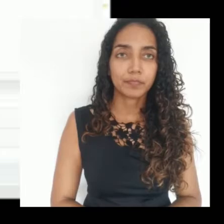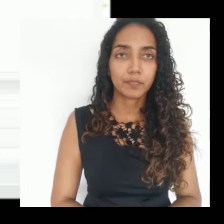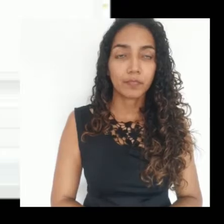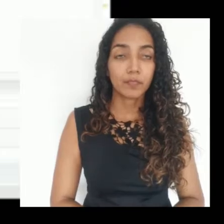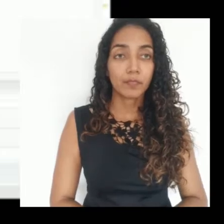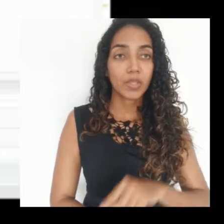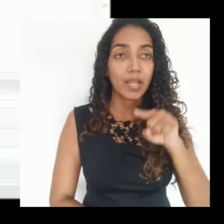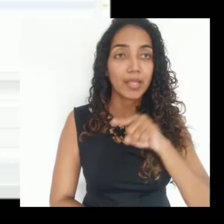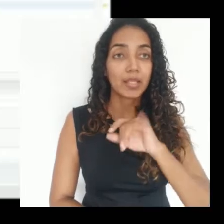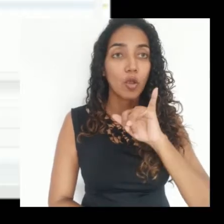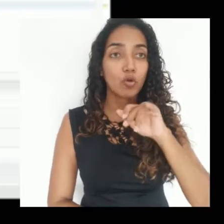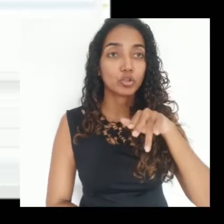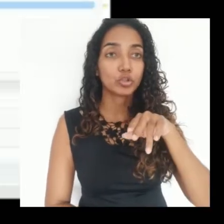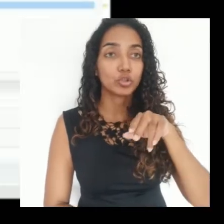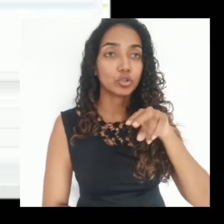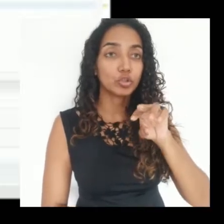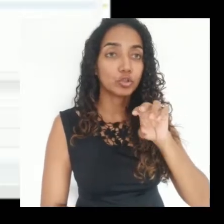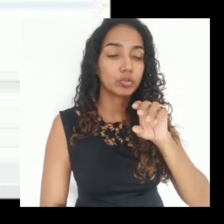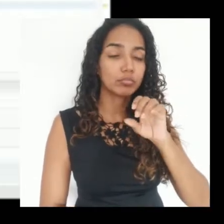instanciei um